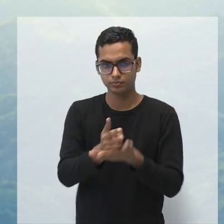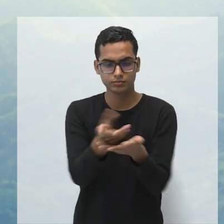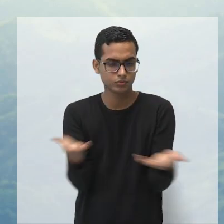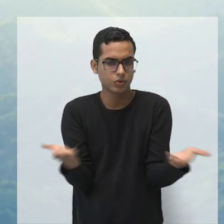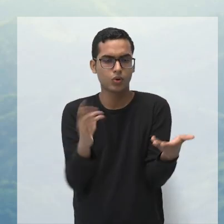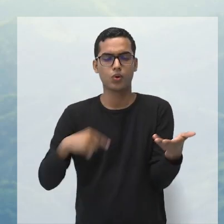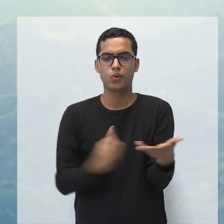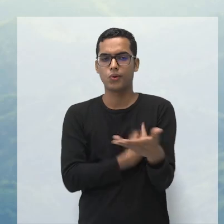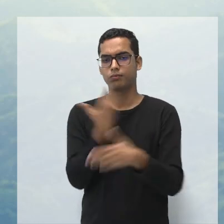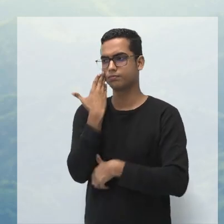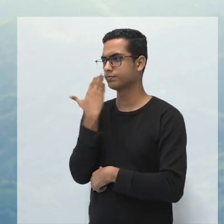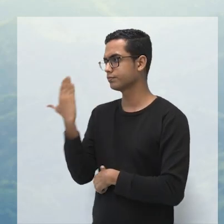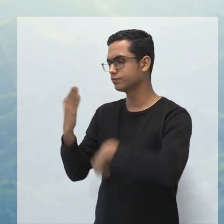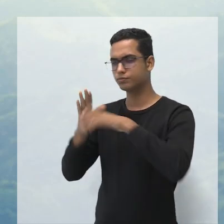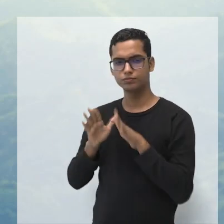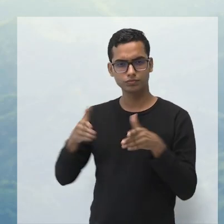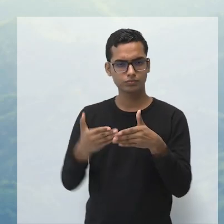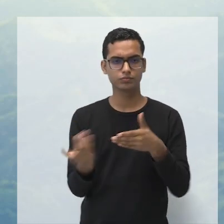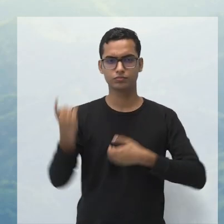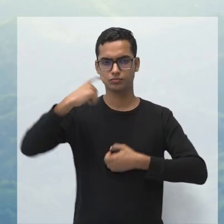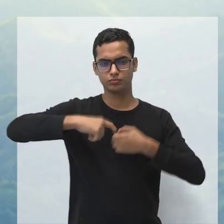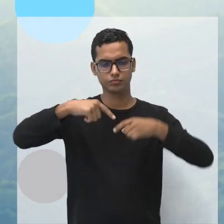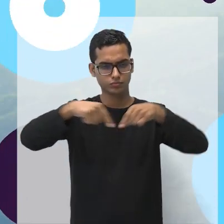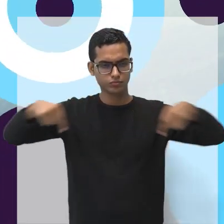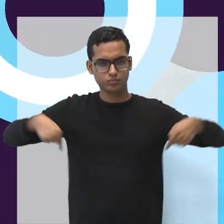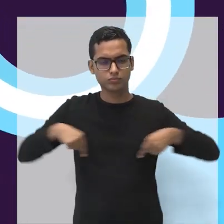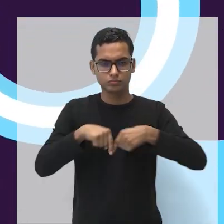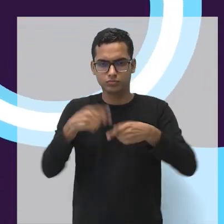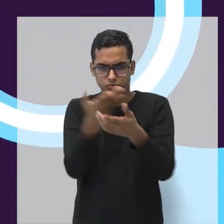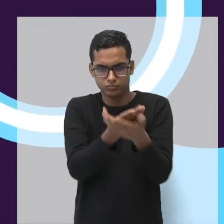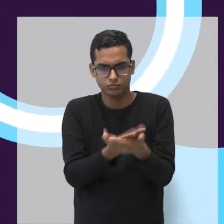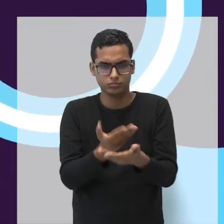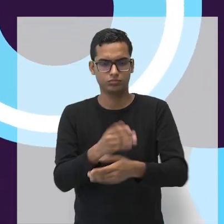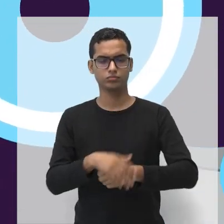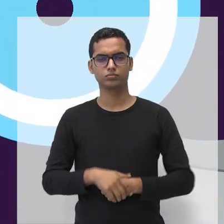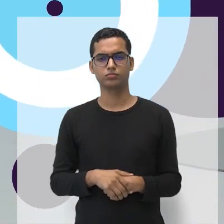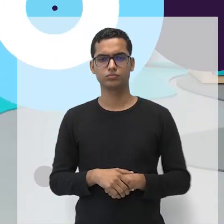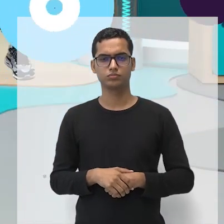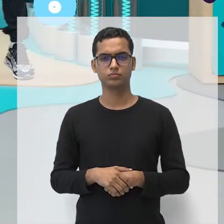vamos voltar para a nossa sala de aula. Vamos lá?